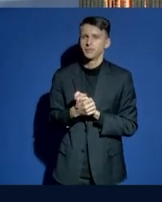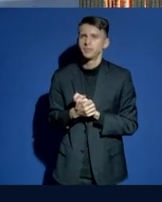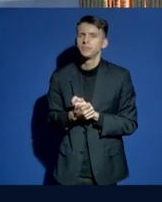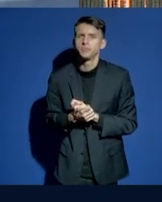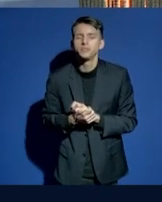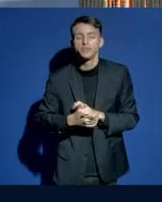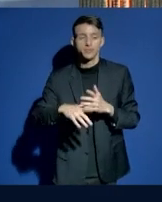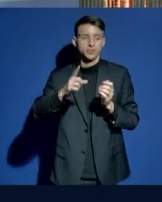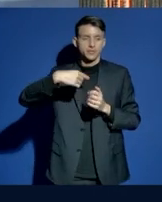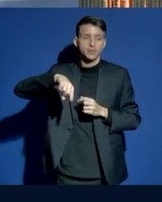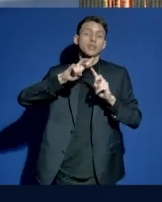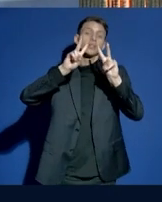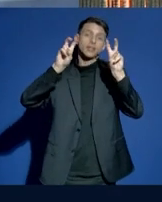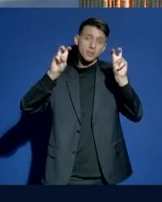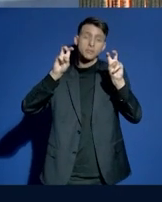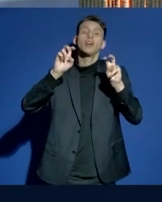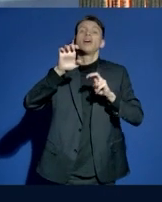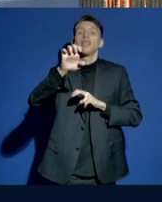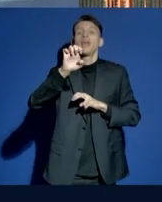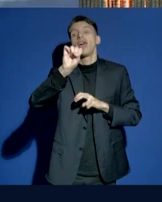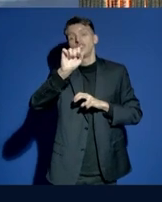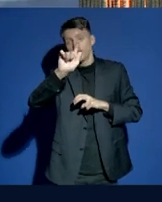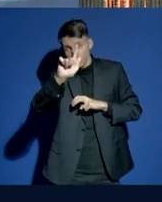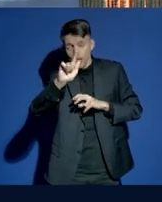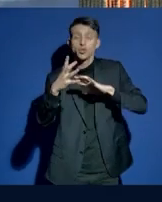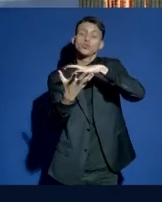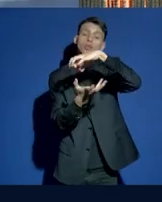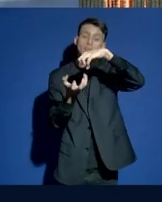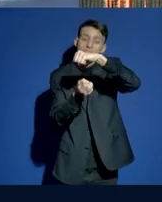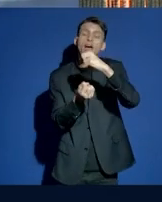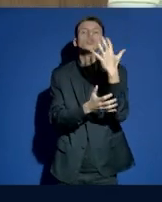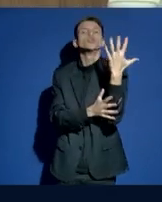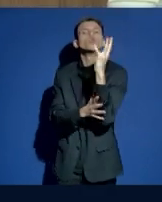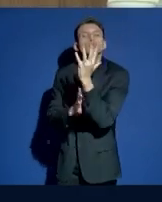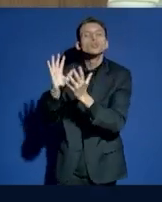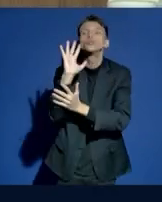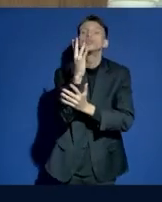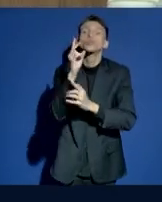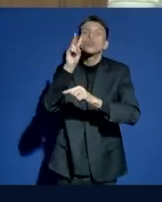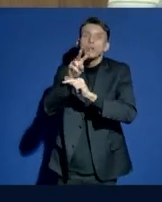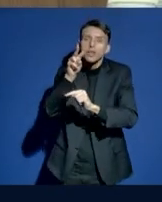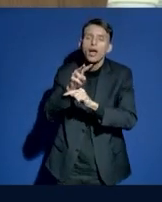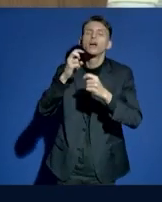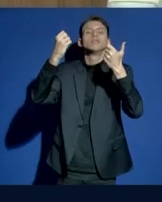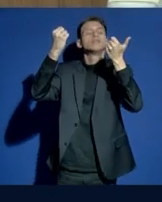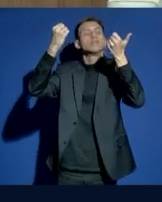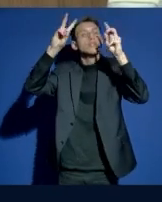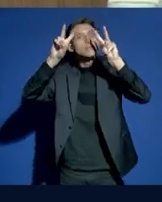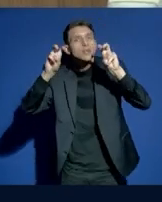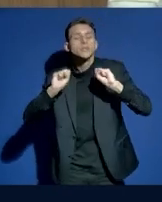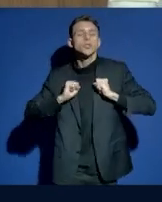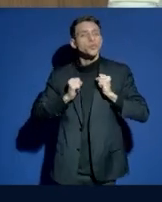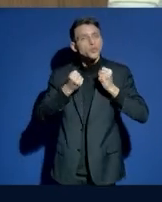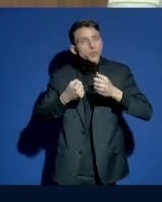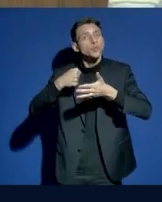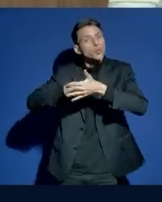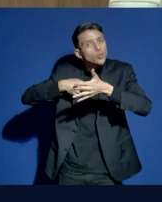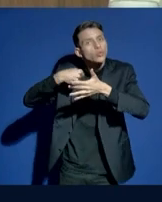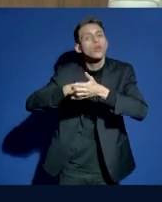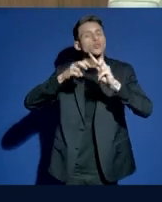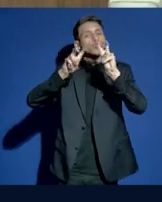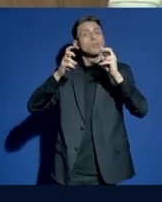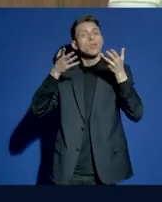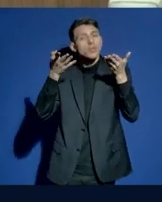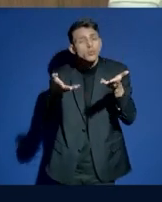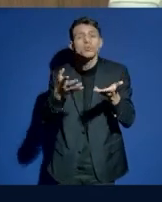tema isg ou não temas sustentabilidade meio ambiente em sido uma maneira bastante Ampla bastante arrojada viemos